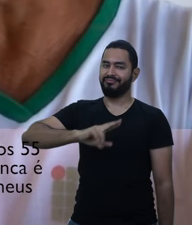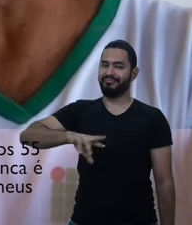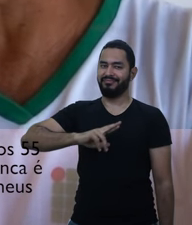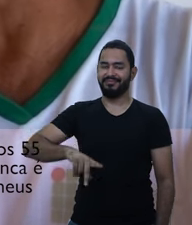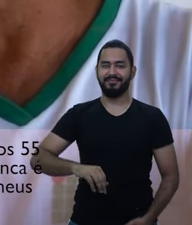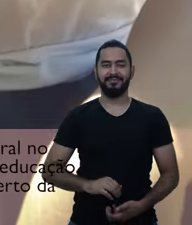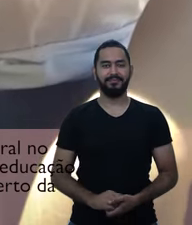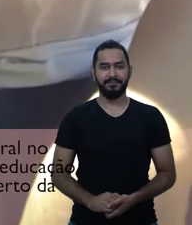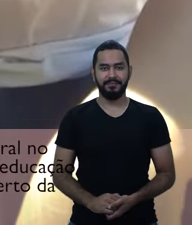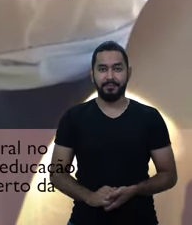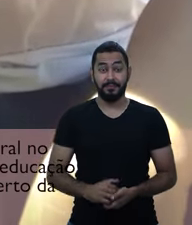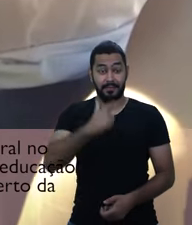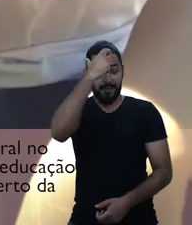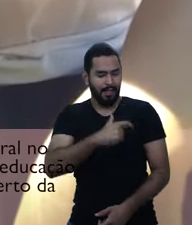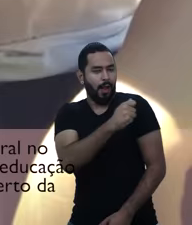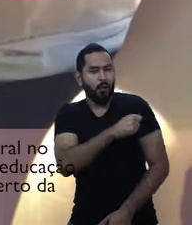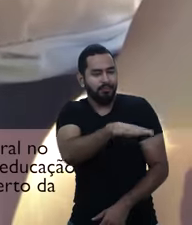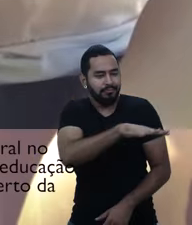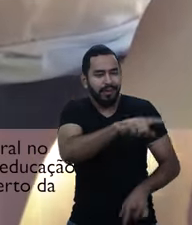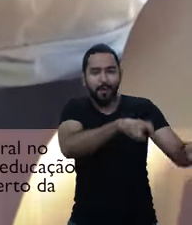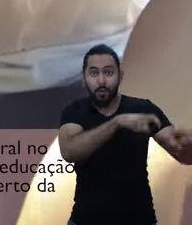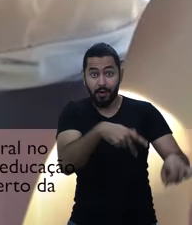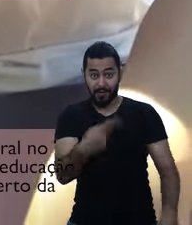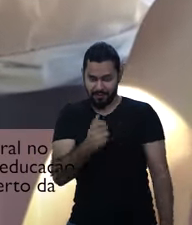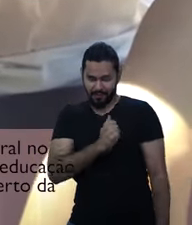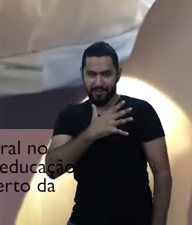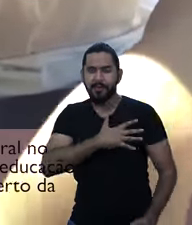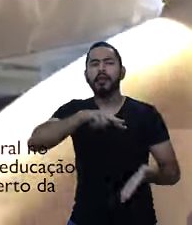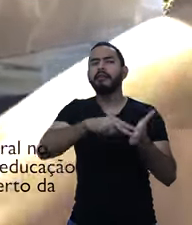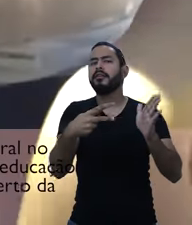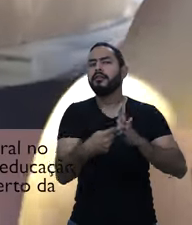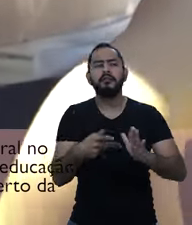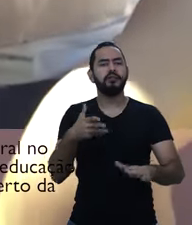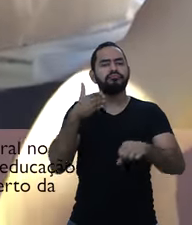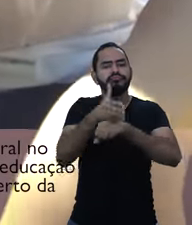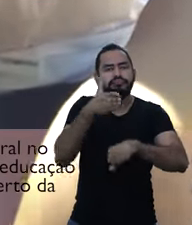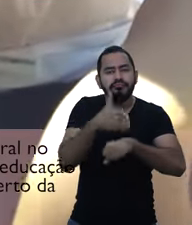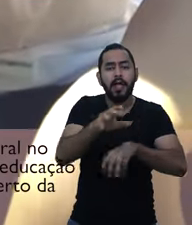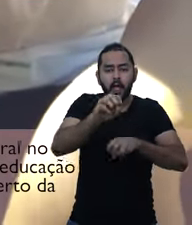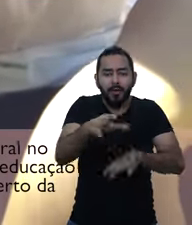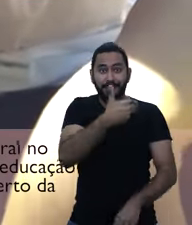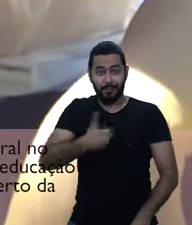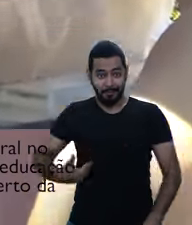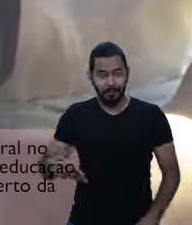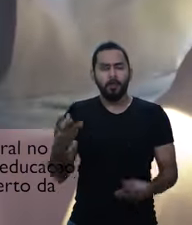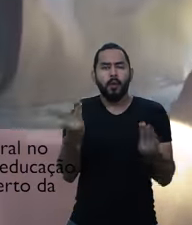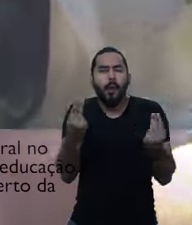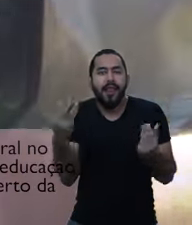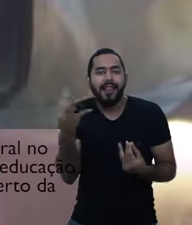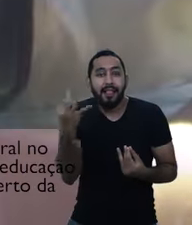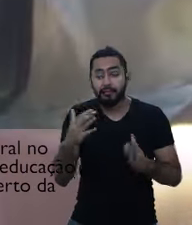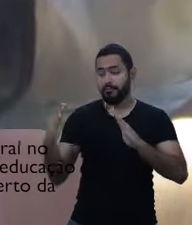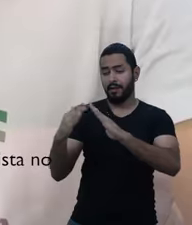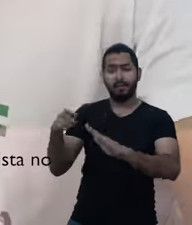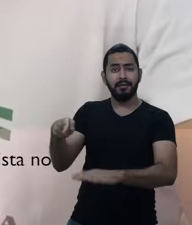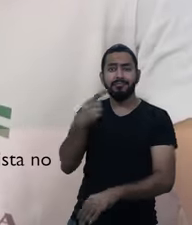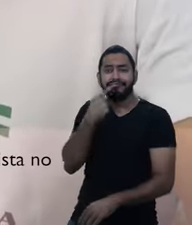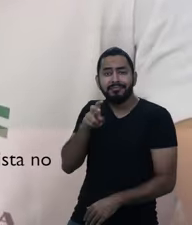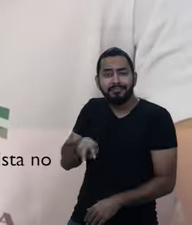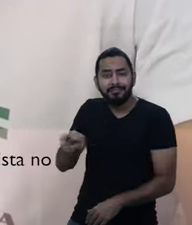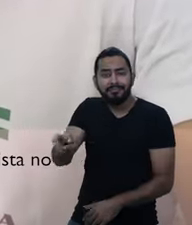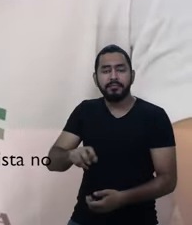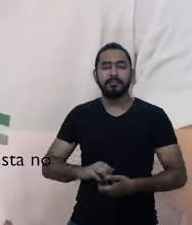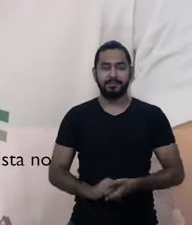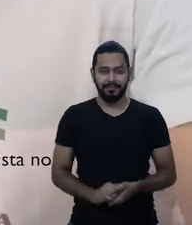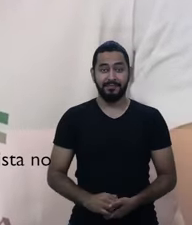dos meus sonhos. Ser estudante da área rural no IFPE é ter acesso a uma educação pública e de qualidade perto da minha casa.